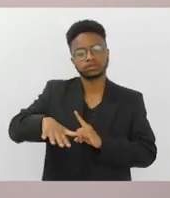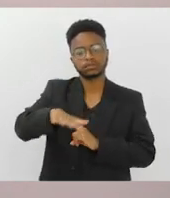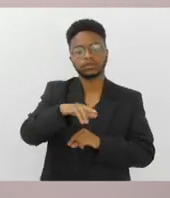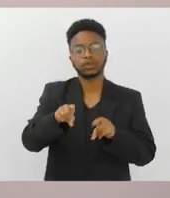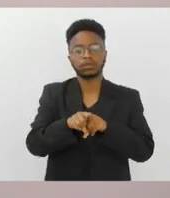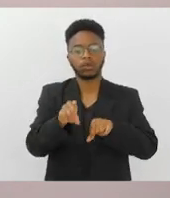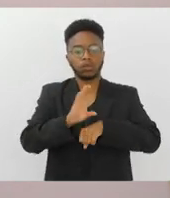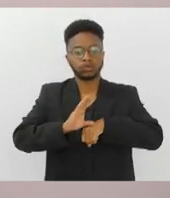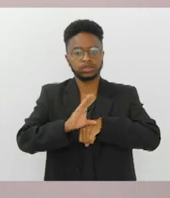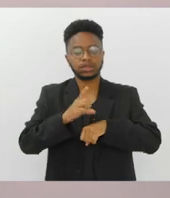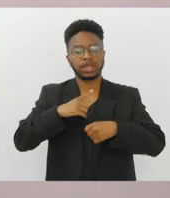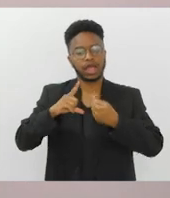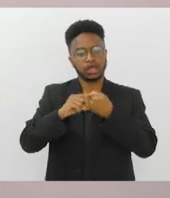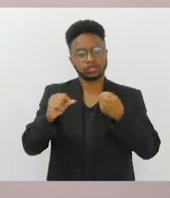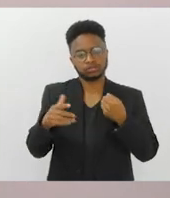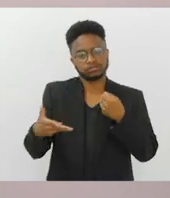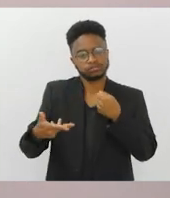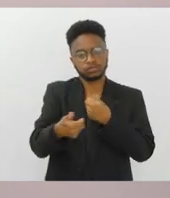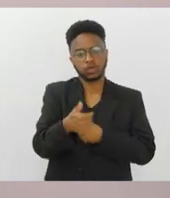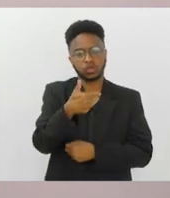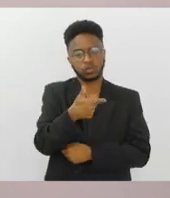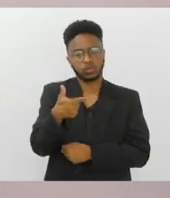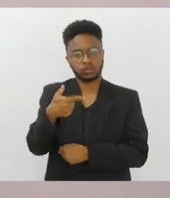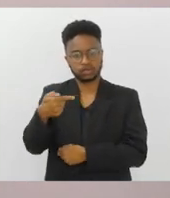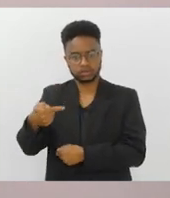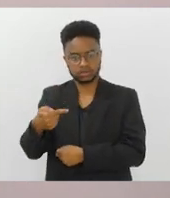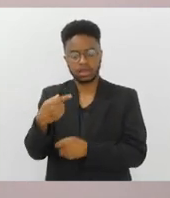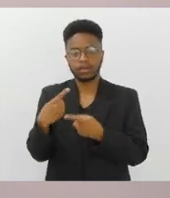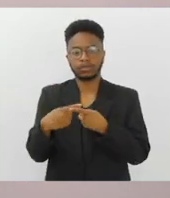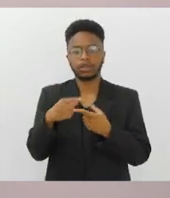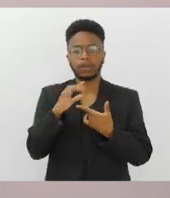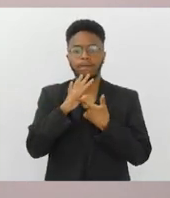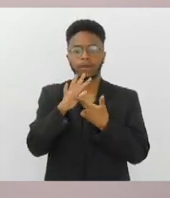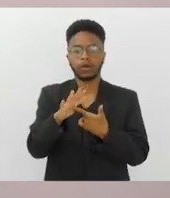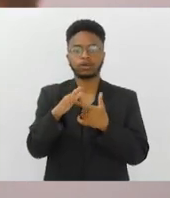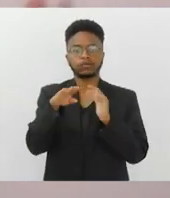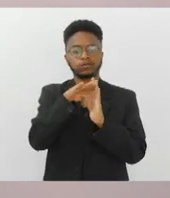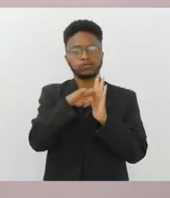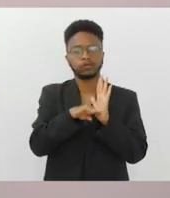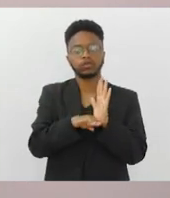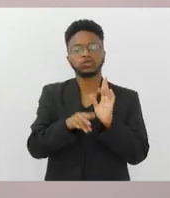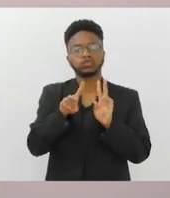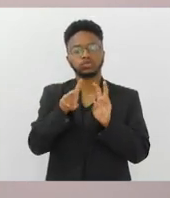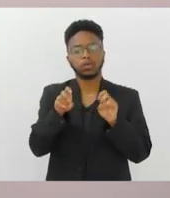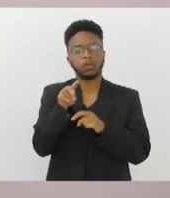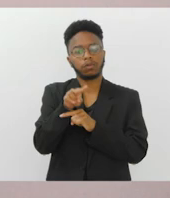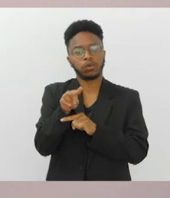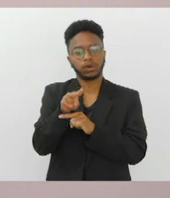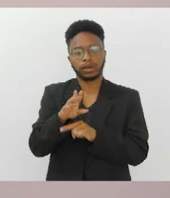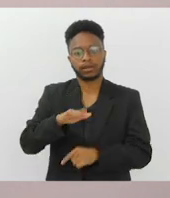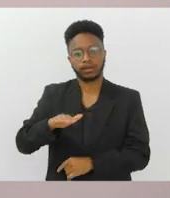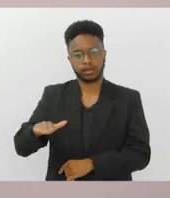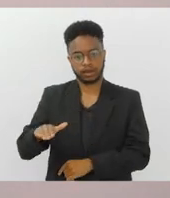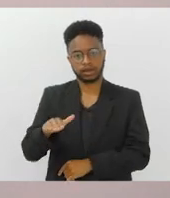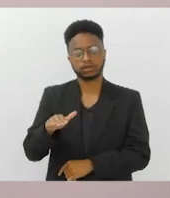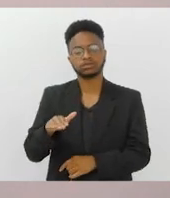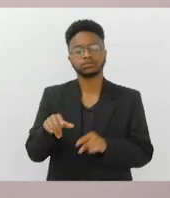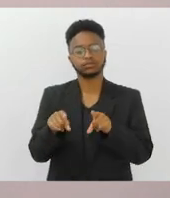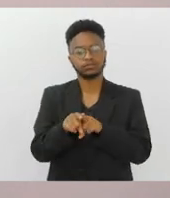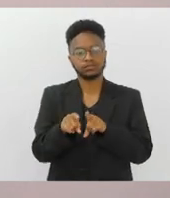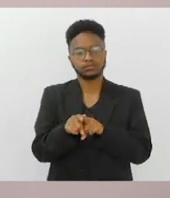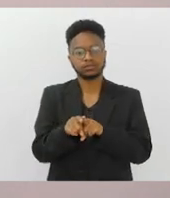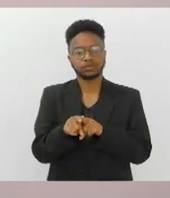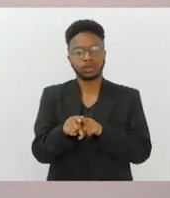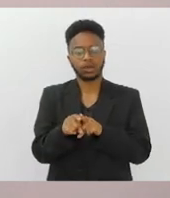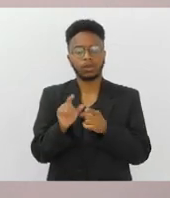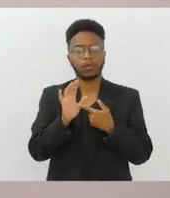esse artigo magnífico, que é o artigo 227, que a gente fala toda de questões de proteção integral à criança, né, e fazendo esse